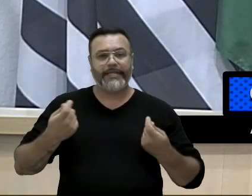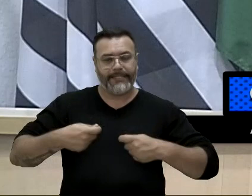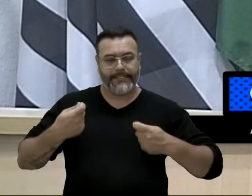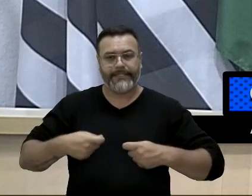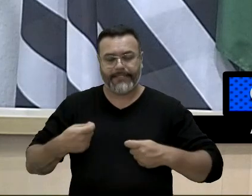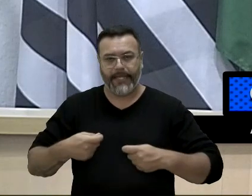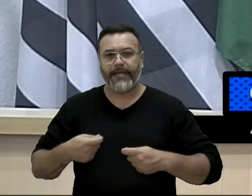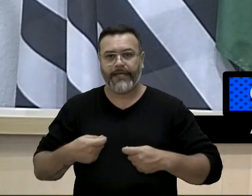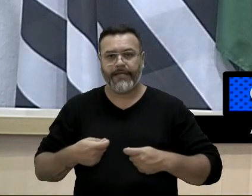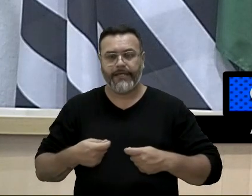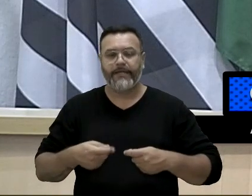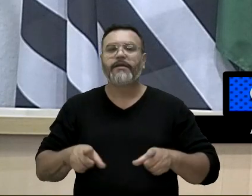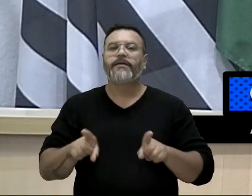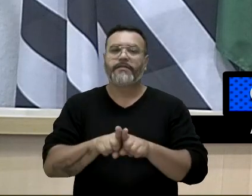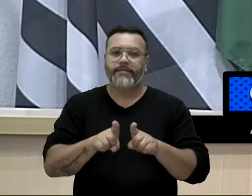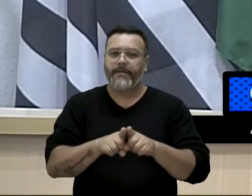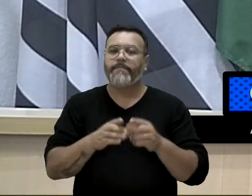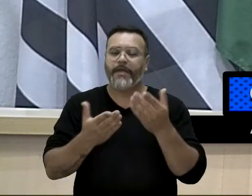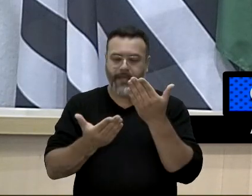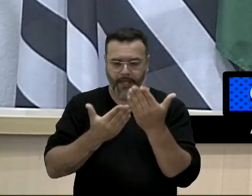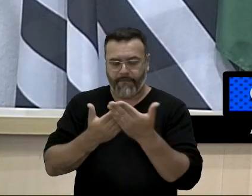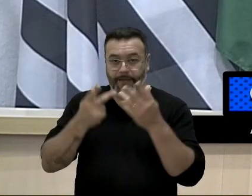avaliação da psiquiatria também.